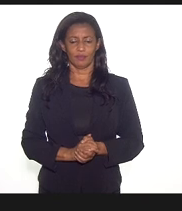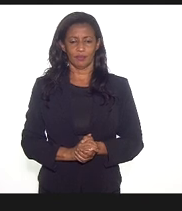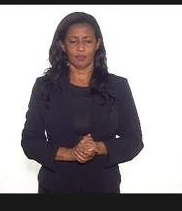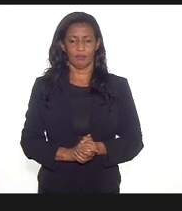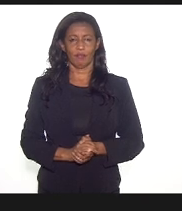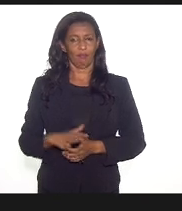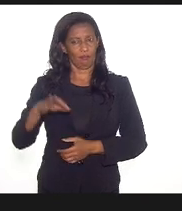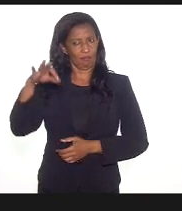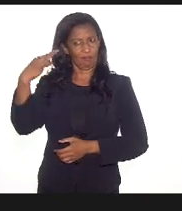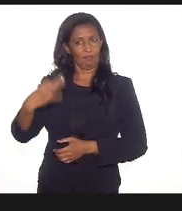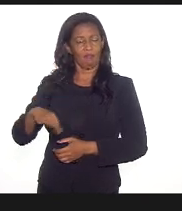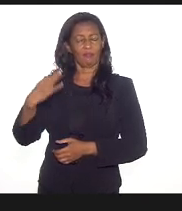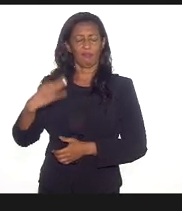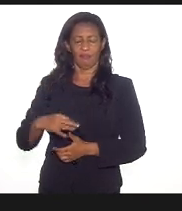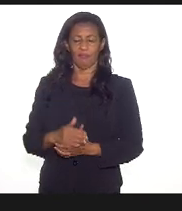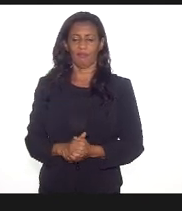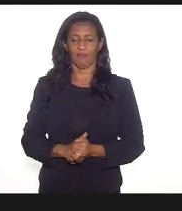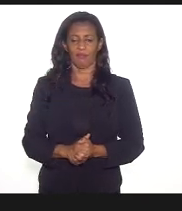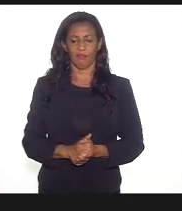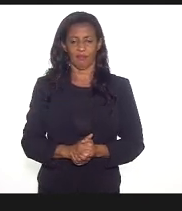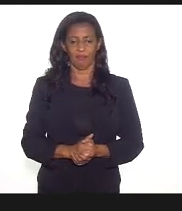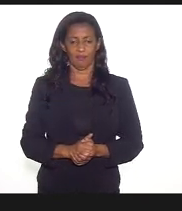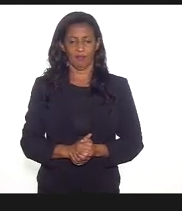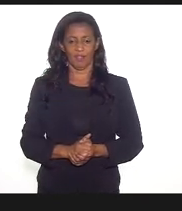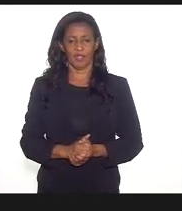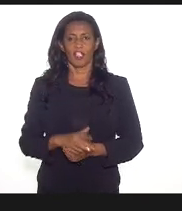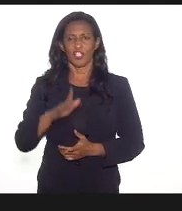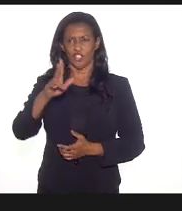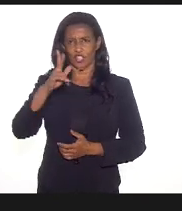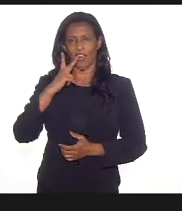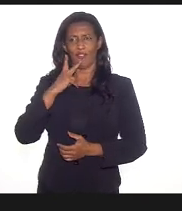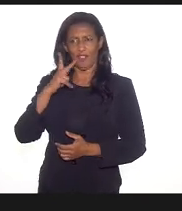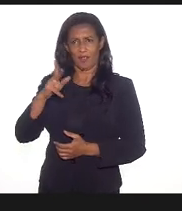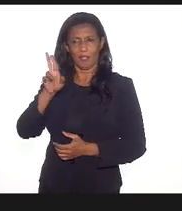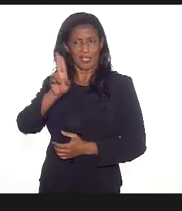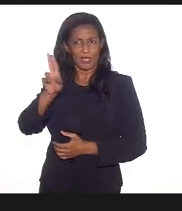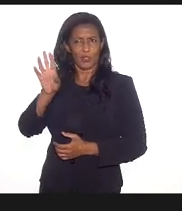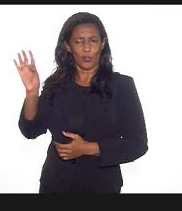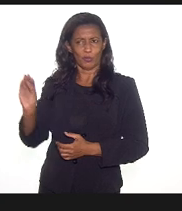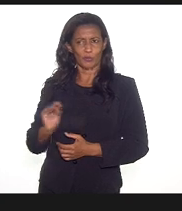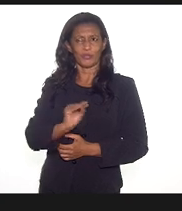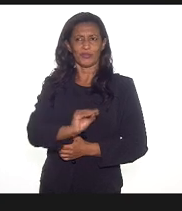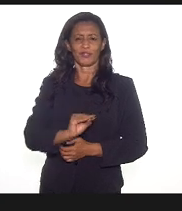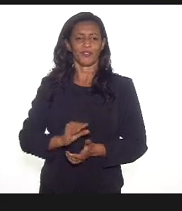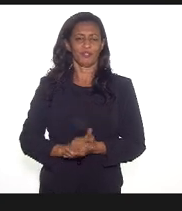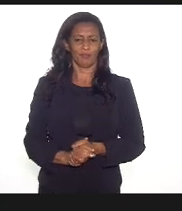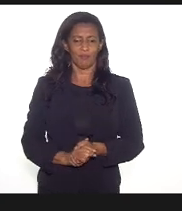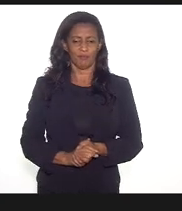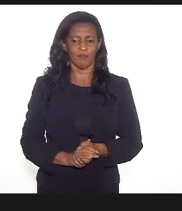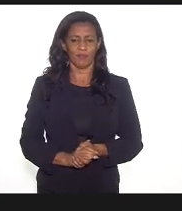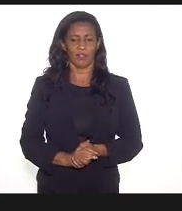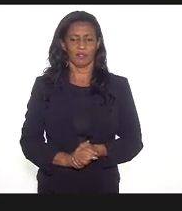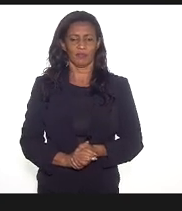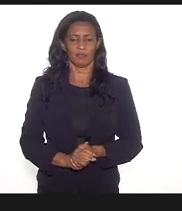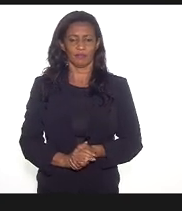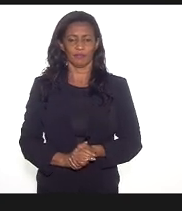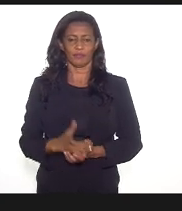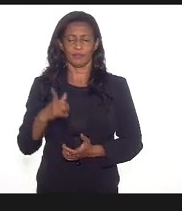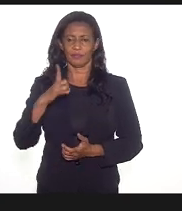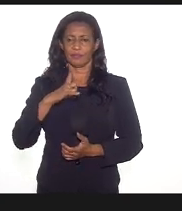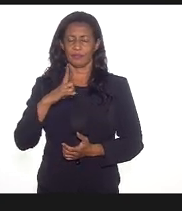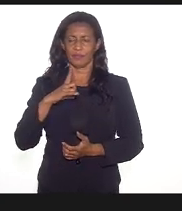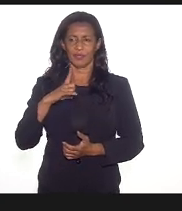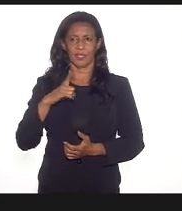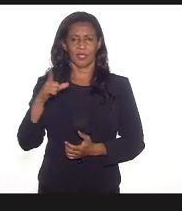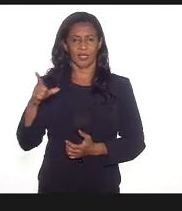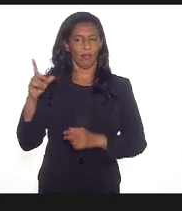Com certeza, deputado Alexandre Quilinoplot, já citamos até a Vossa Excelência aí, e que tem sido um prepulsor